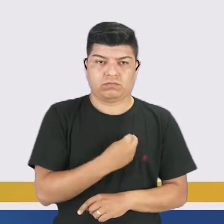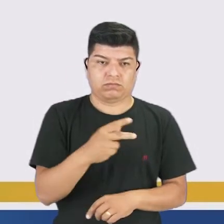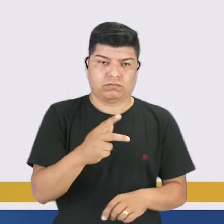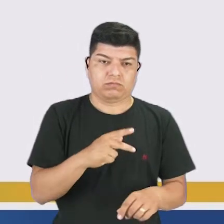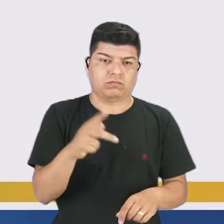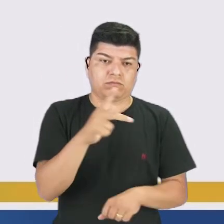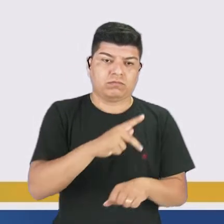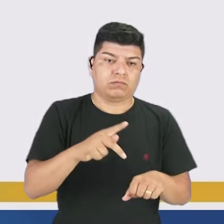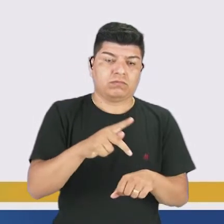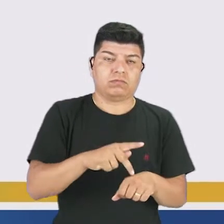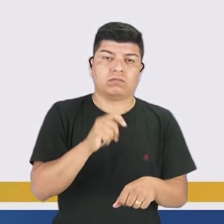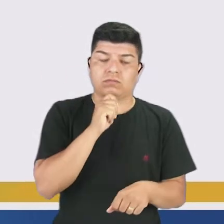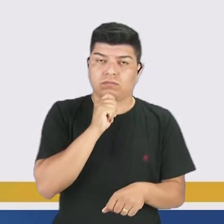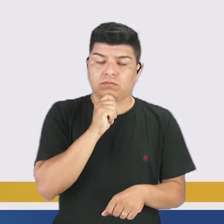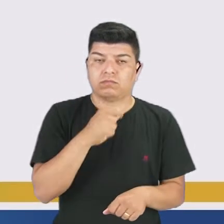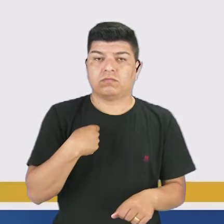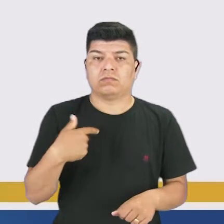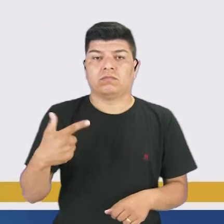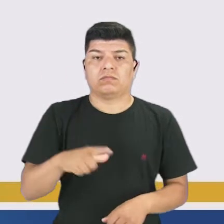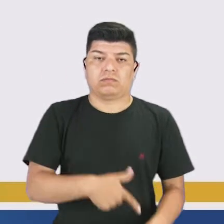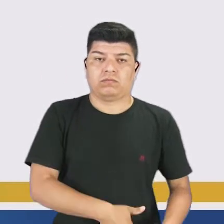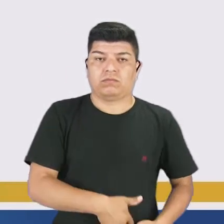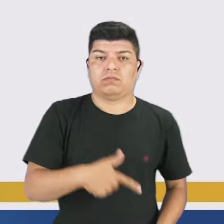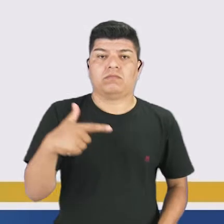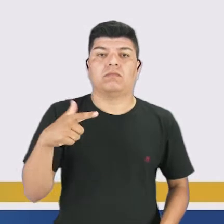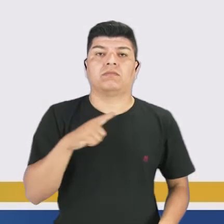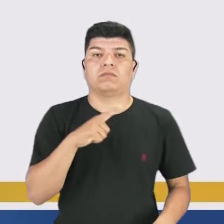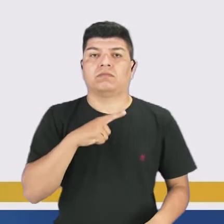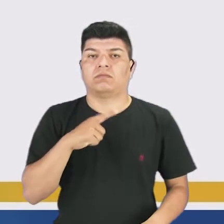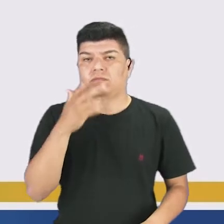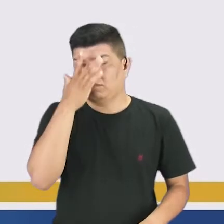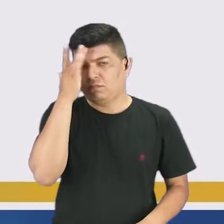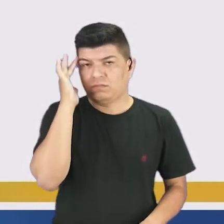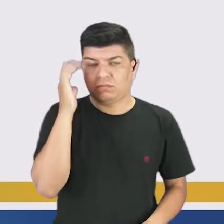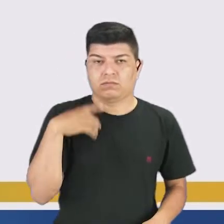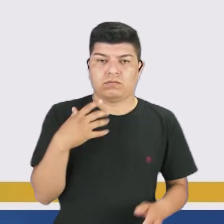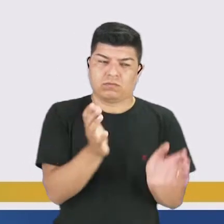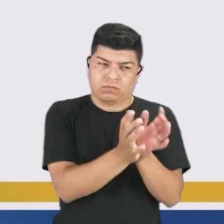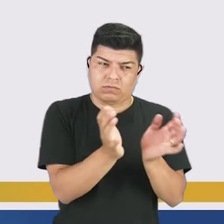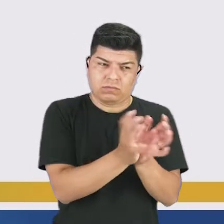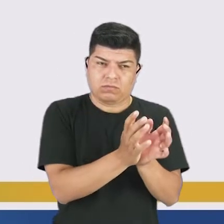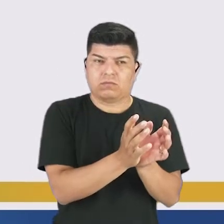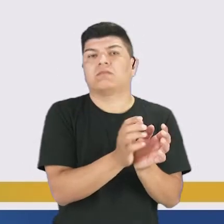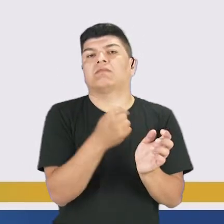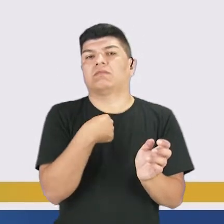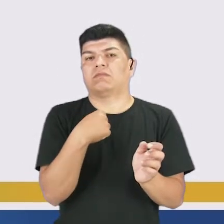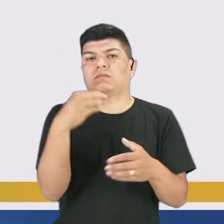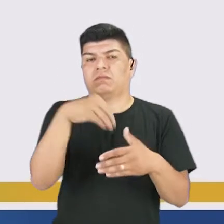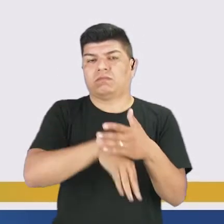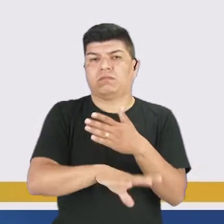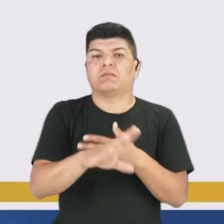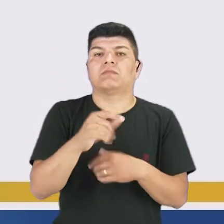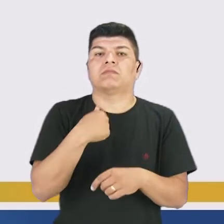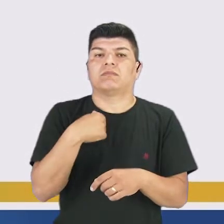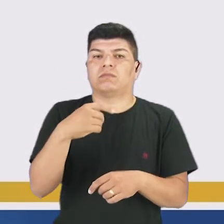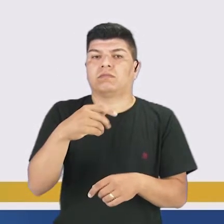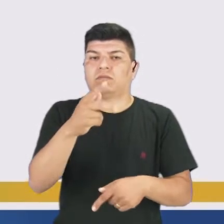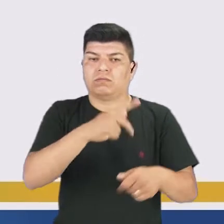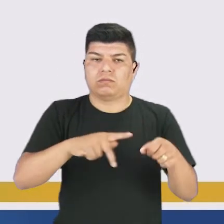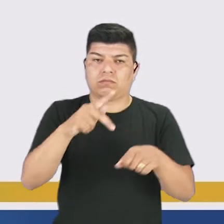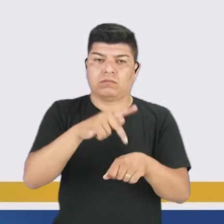país, eles financiavam armas para guerrilheiros, para grupos paramilitares dentro daquele país, para